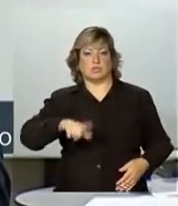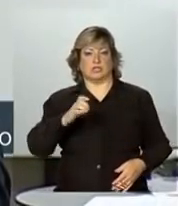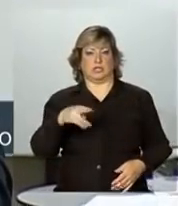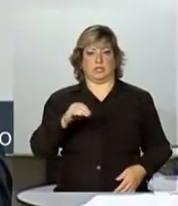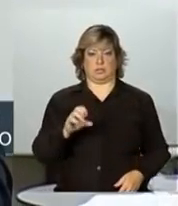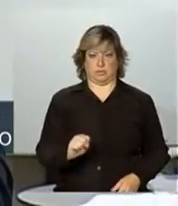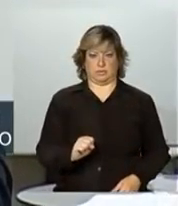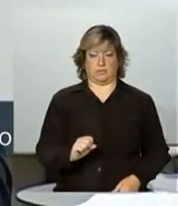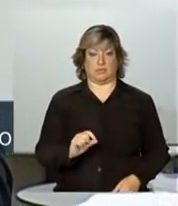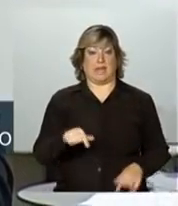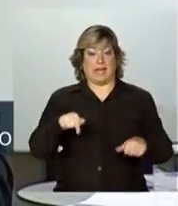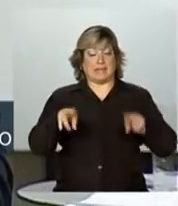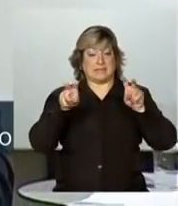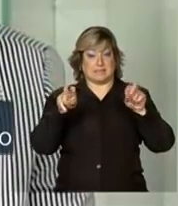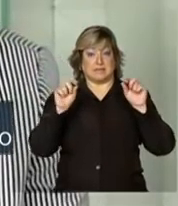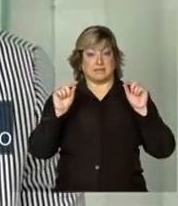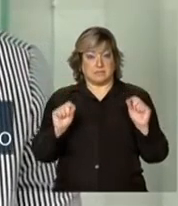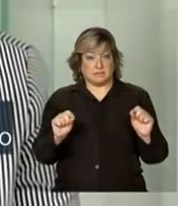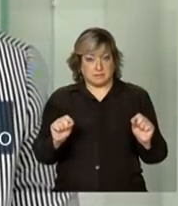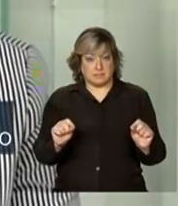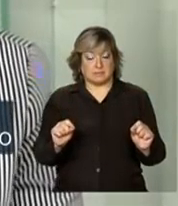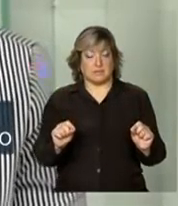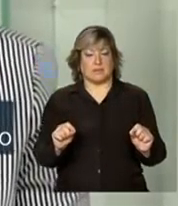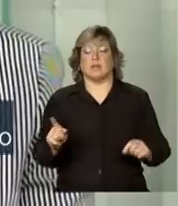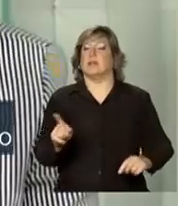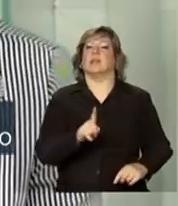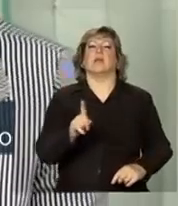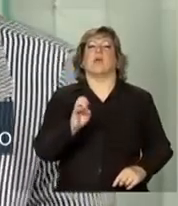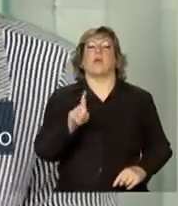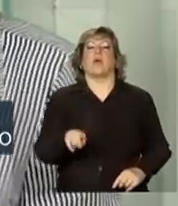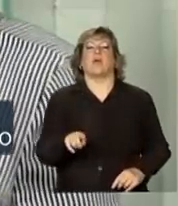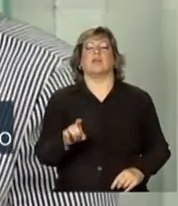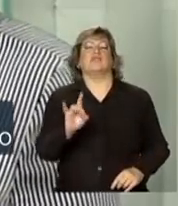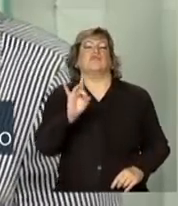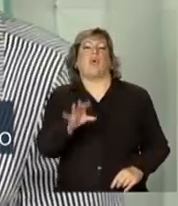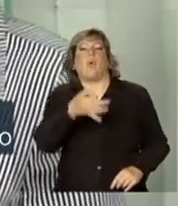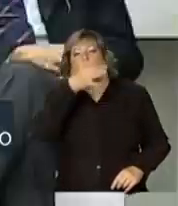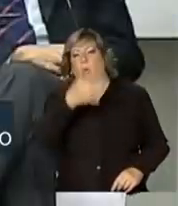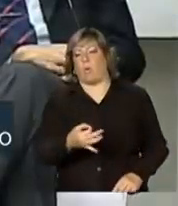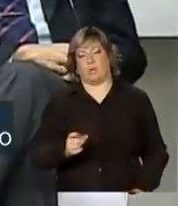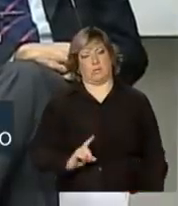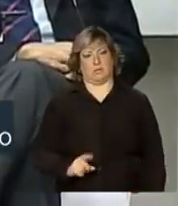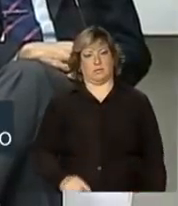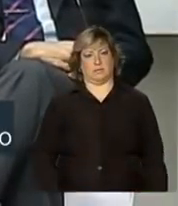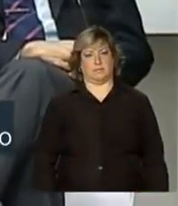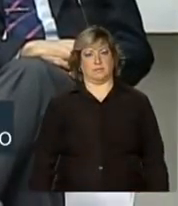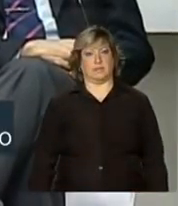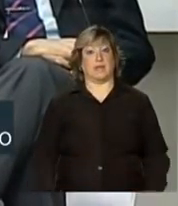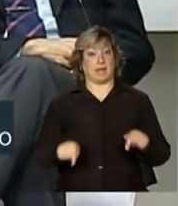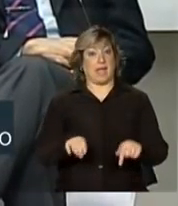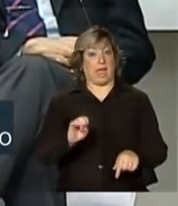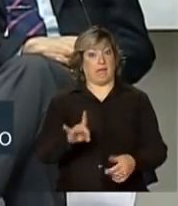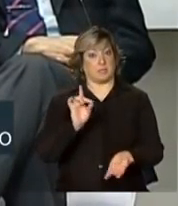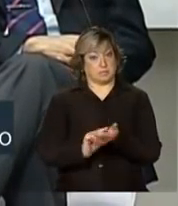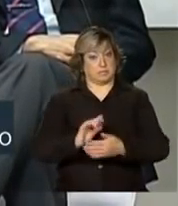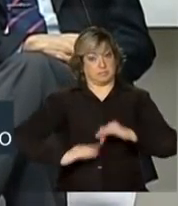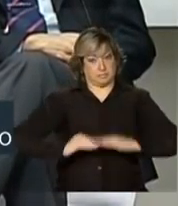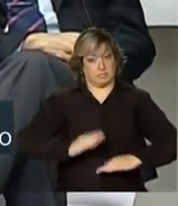E a questão de gênero não é um mero conceito. Ele é uma